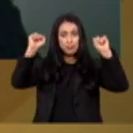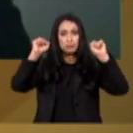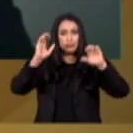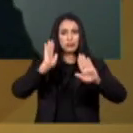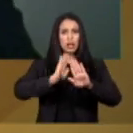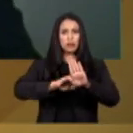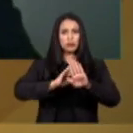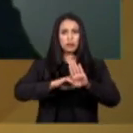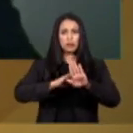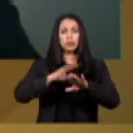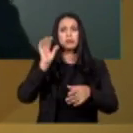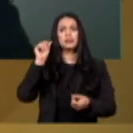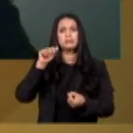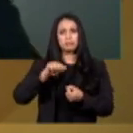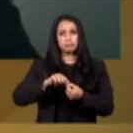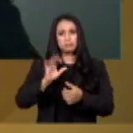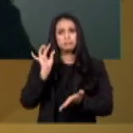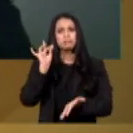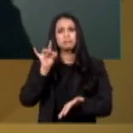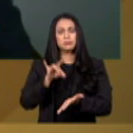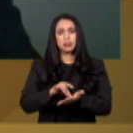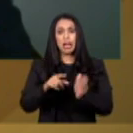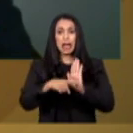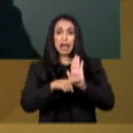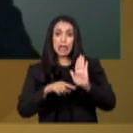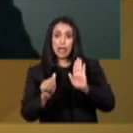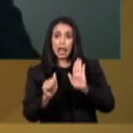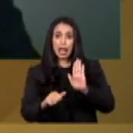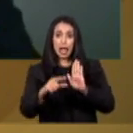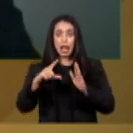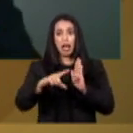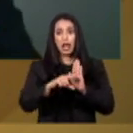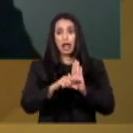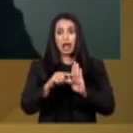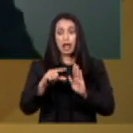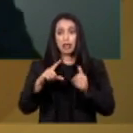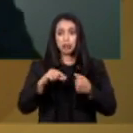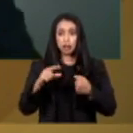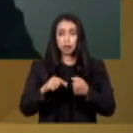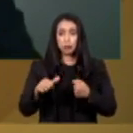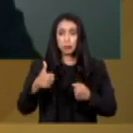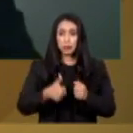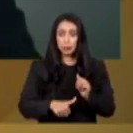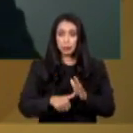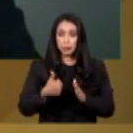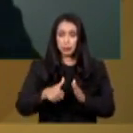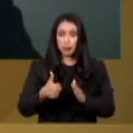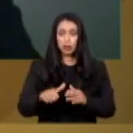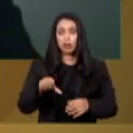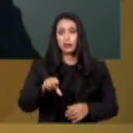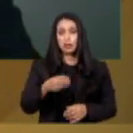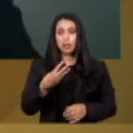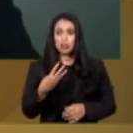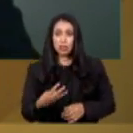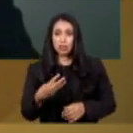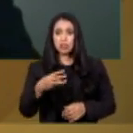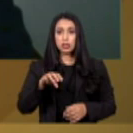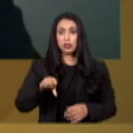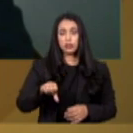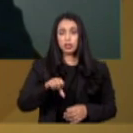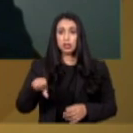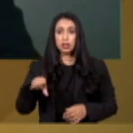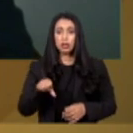autonomia consagrada na linha azul aqui primeiro antigo 93 e 99 da constituição